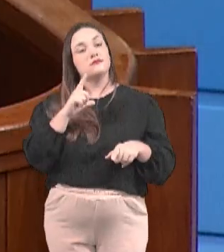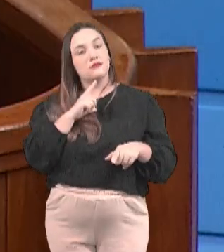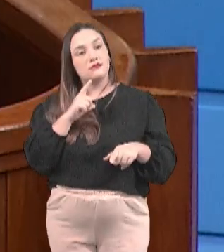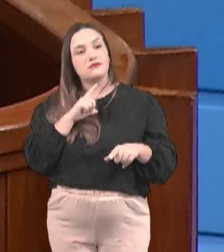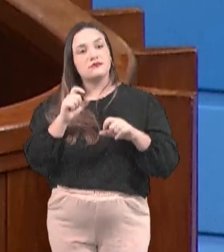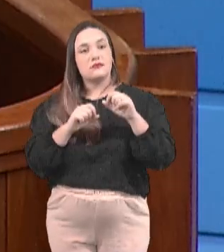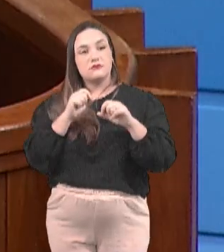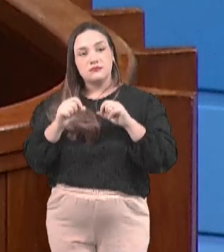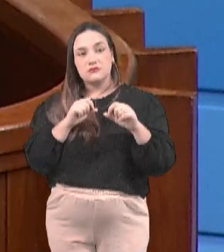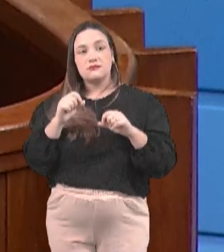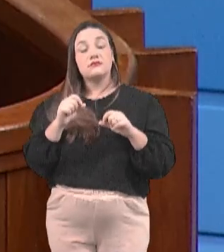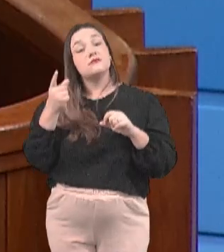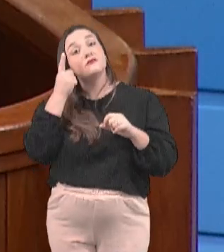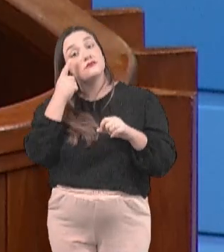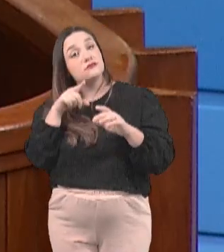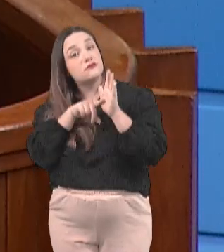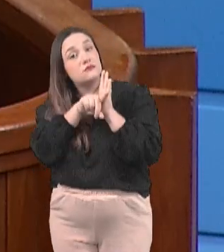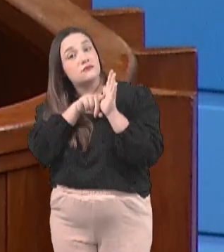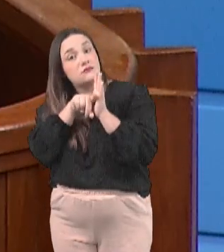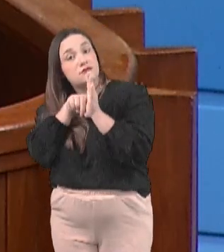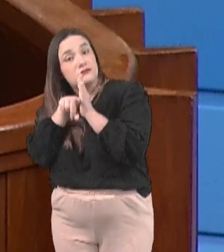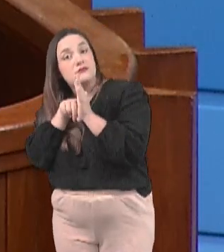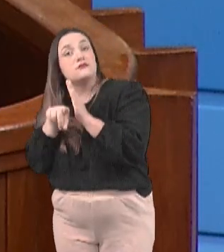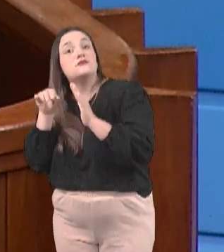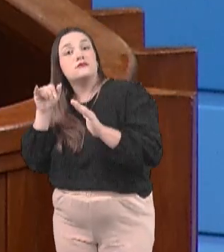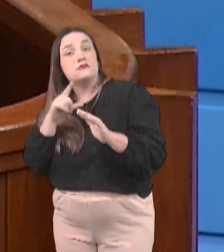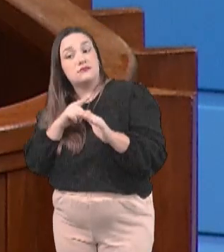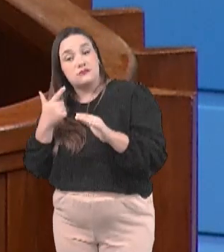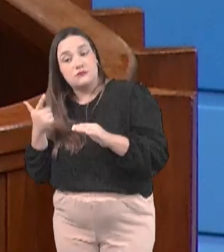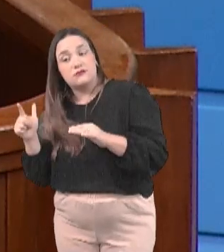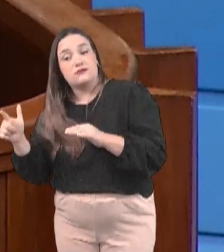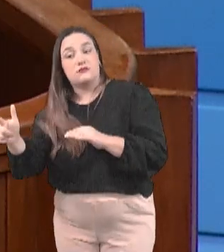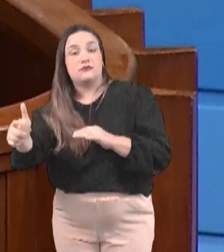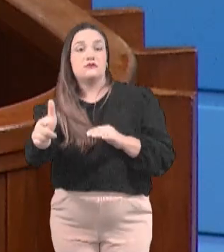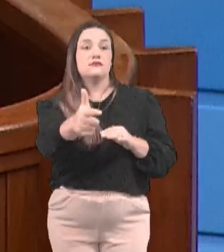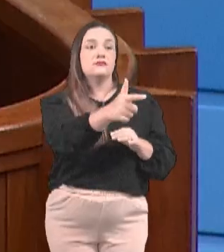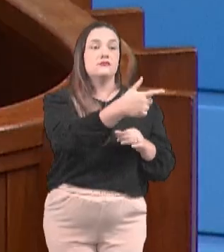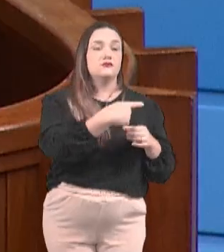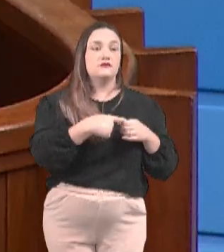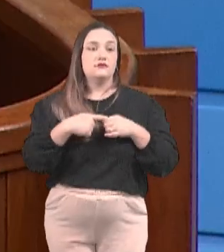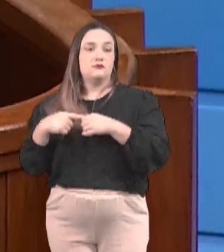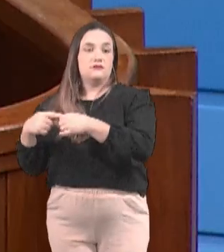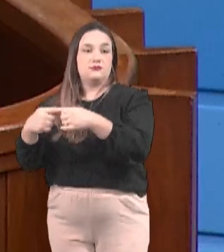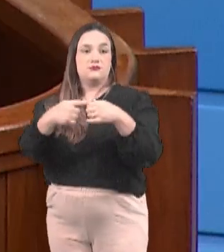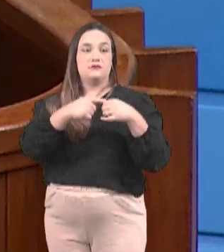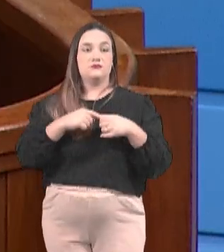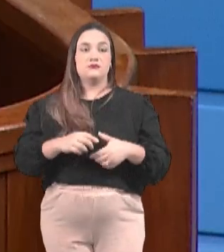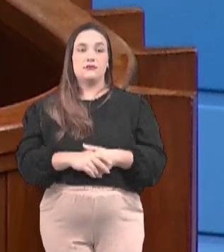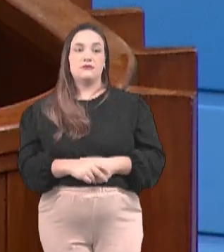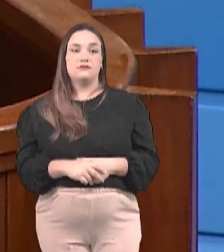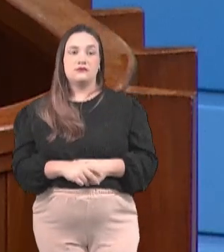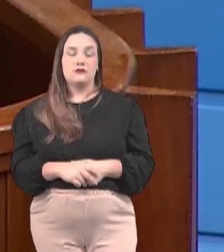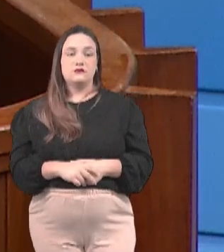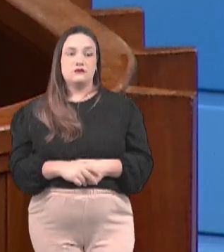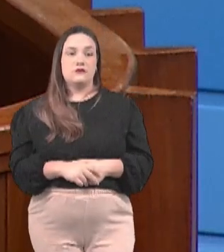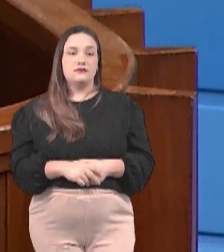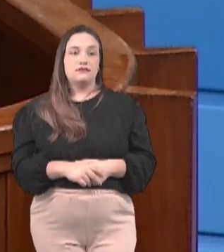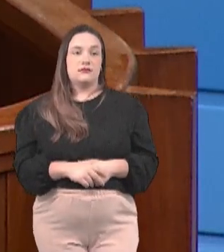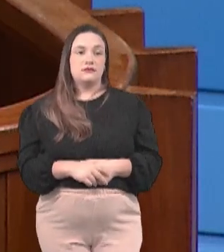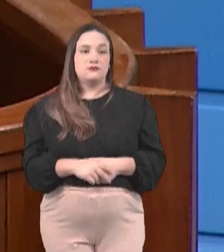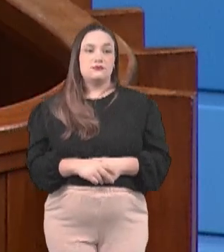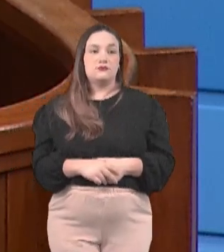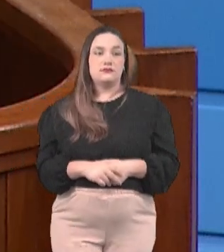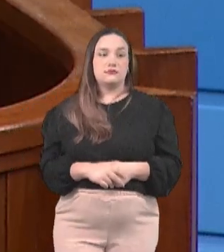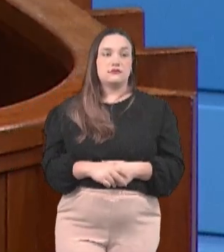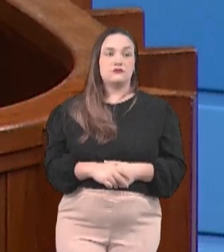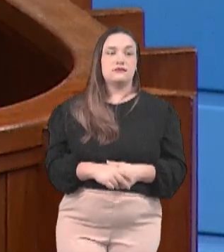compreender se essa também é uma pauta que atinge outros municípios. Mas o que acontece em Dourados, e muito